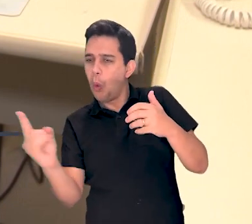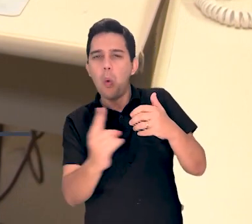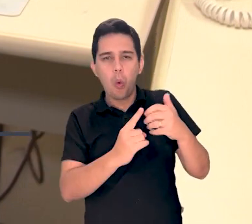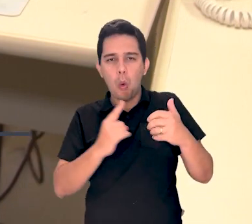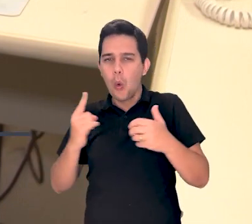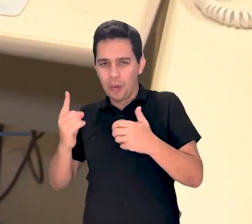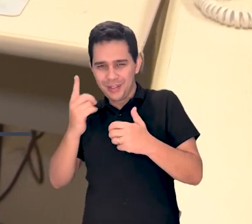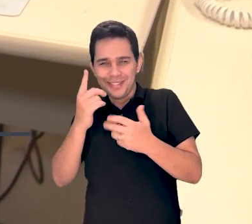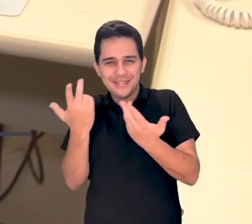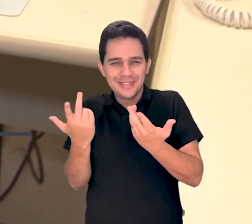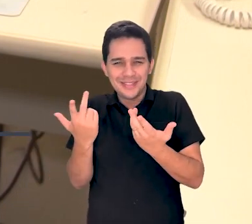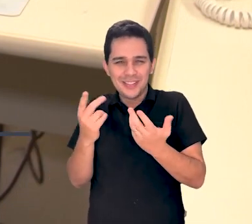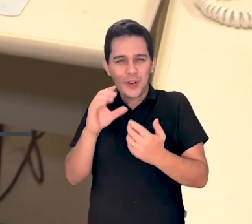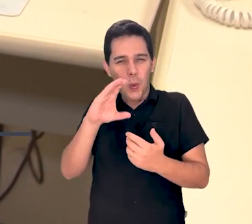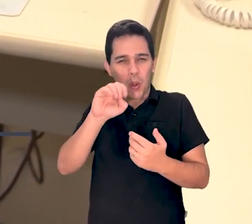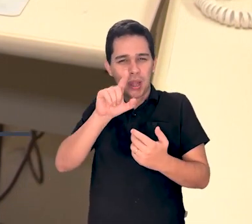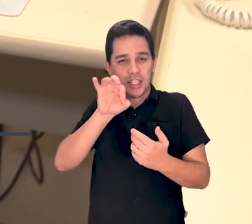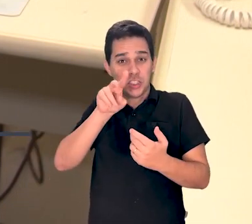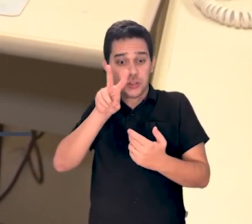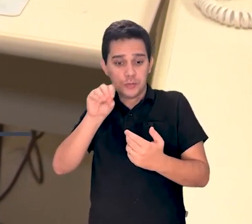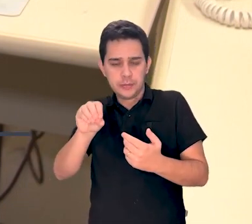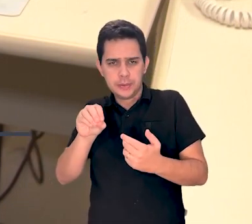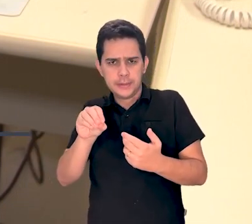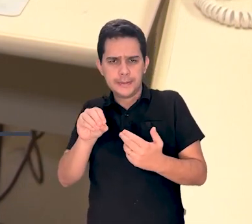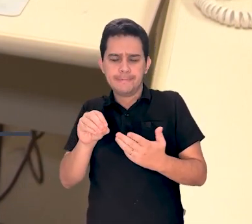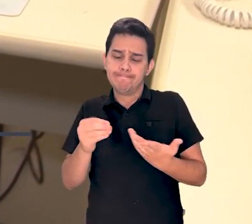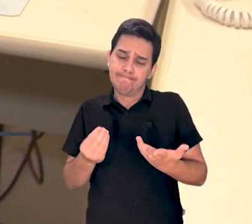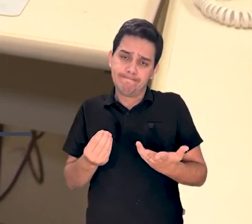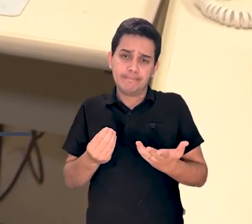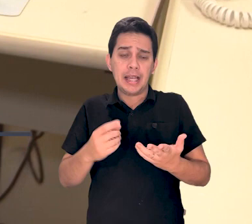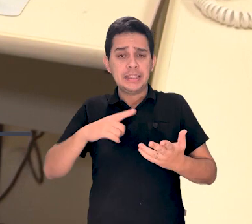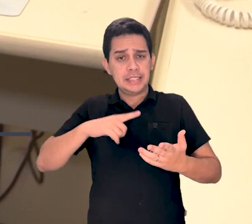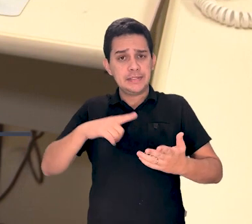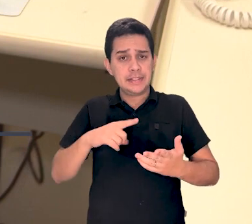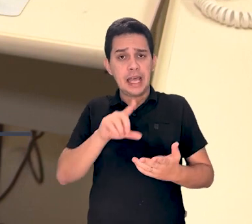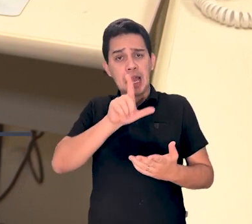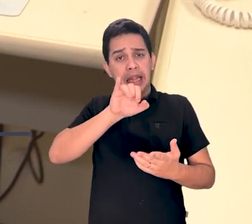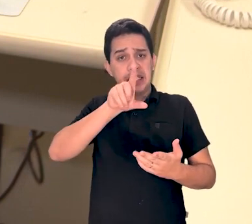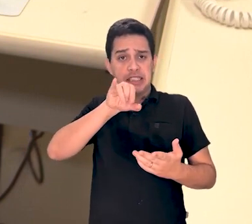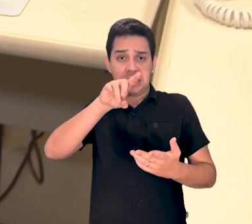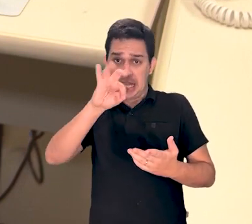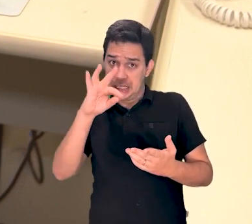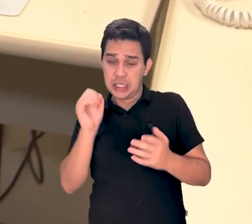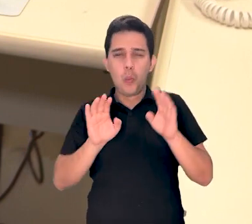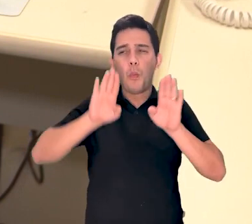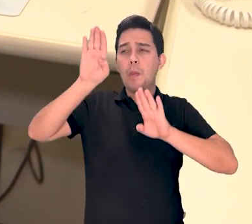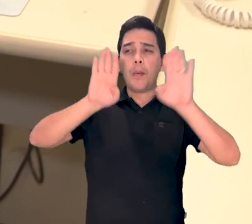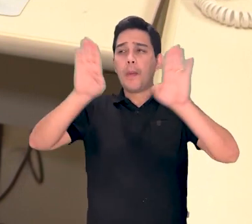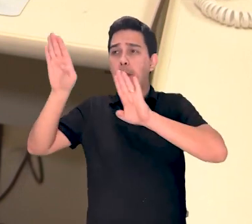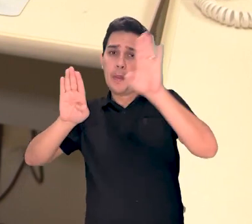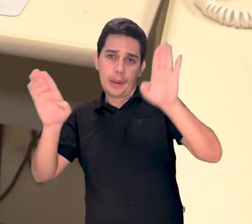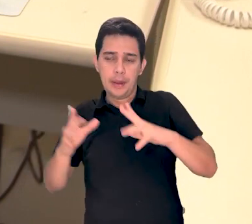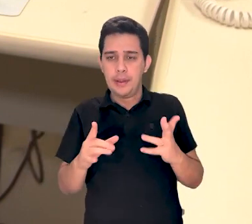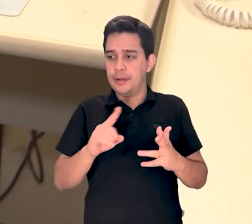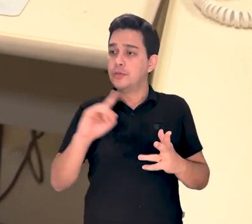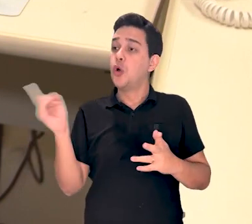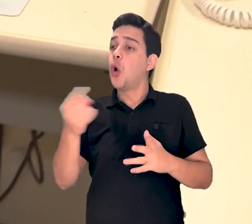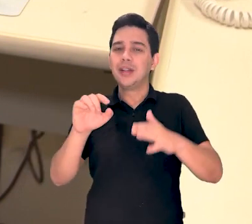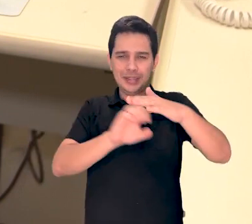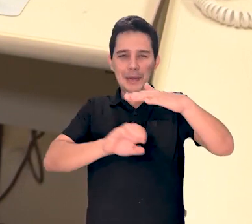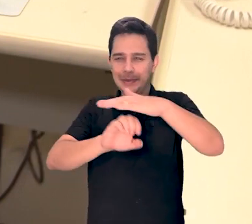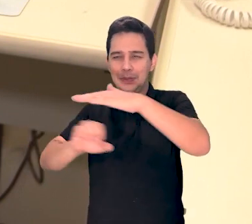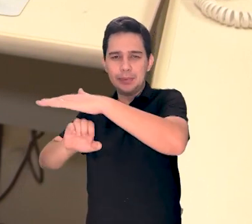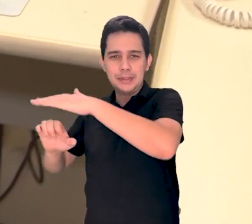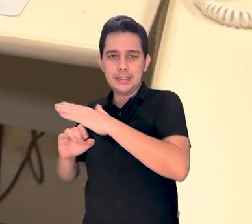serviço não escolheu a melhor proposta já que todos os interessados em